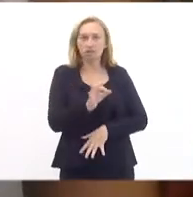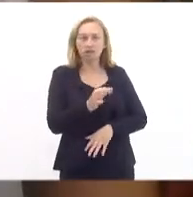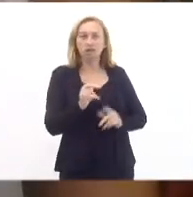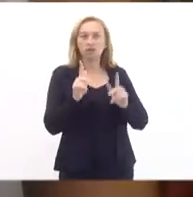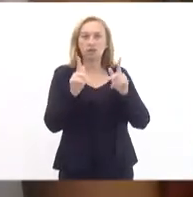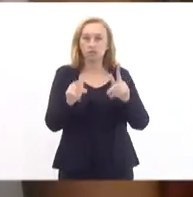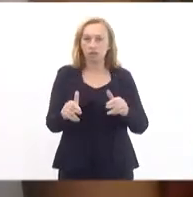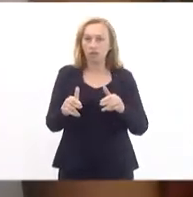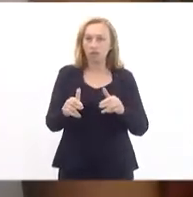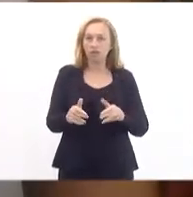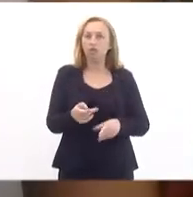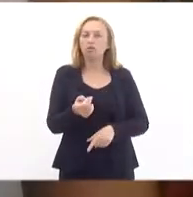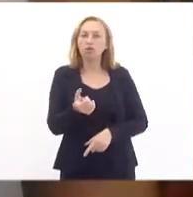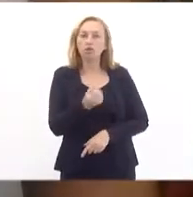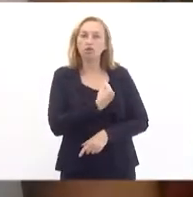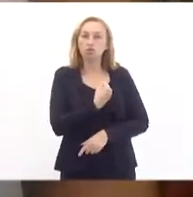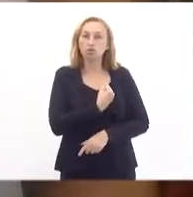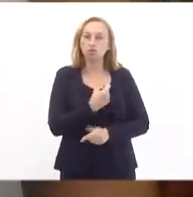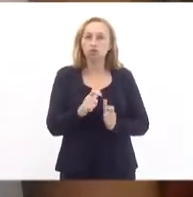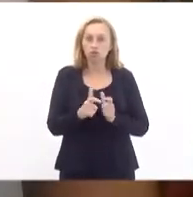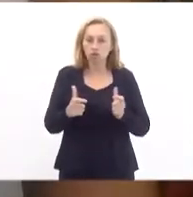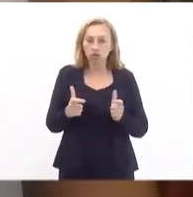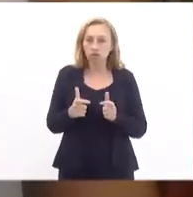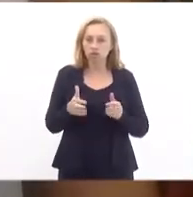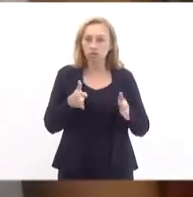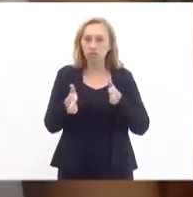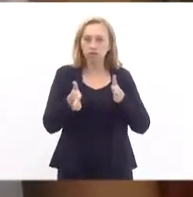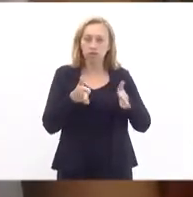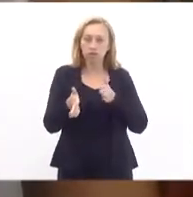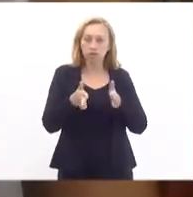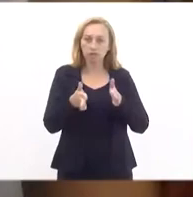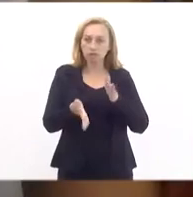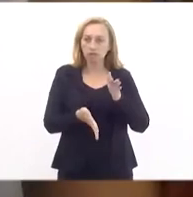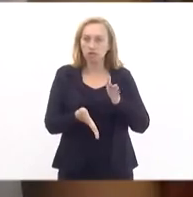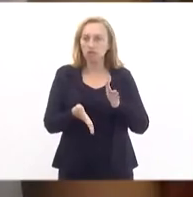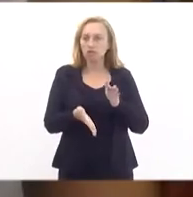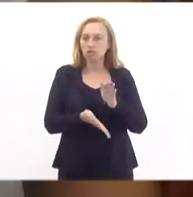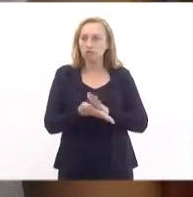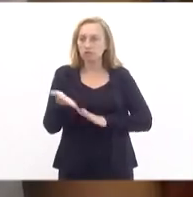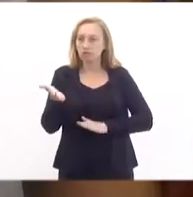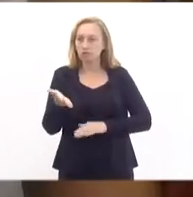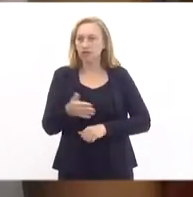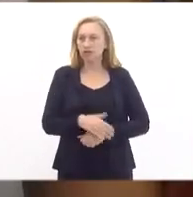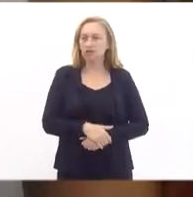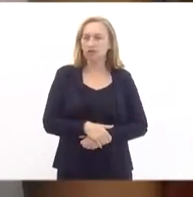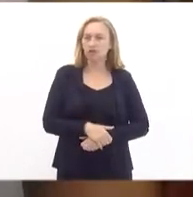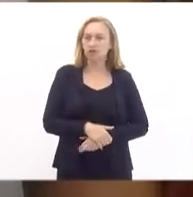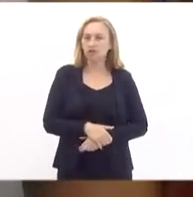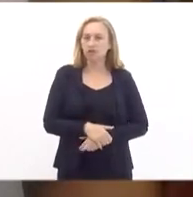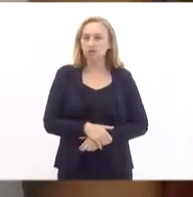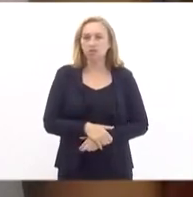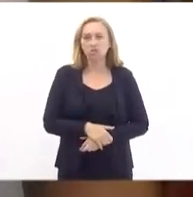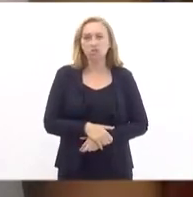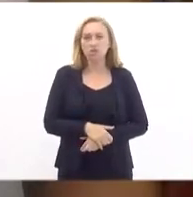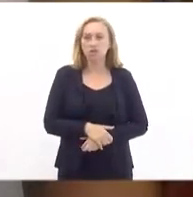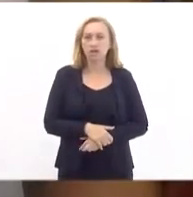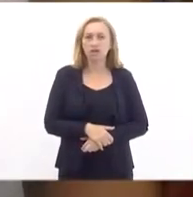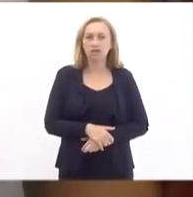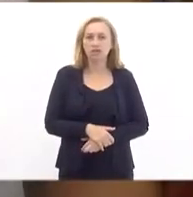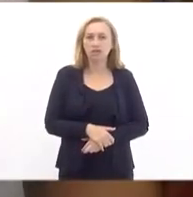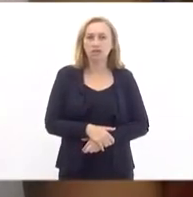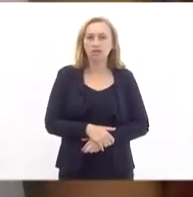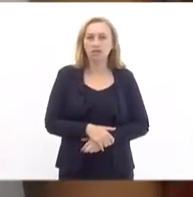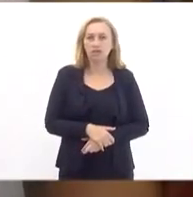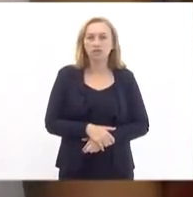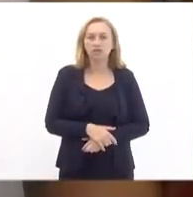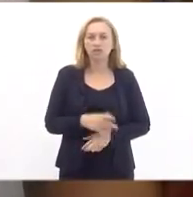haveria um pequeno aumento nos tempos totais de viagem, que não vamos esquecer que quando o trem, não estou fazendo aqui uma defesa,